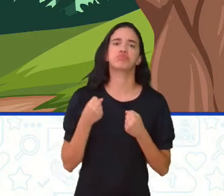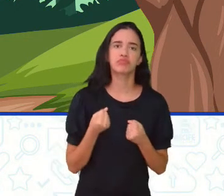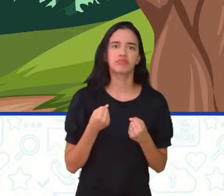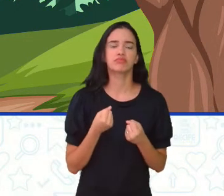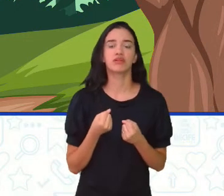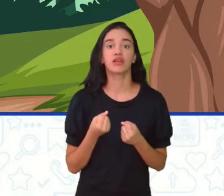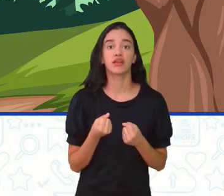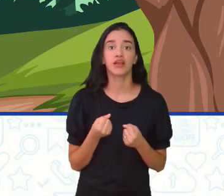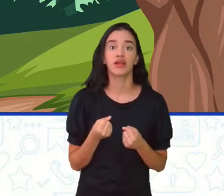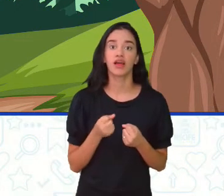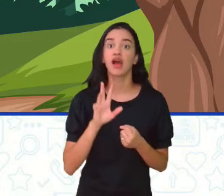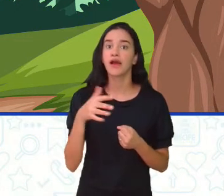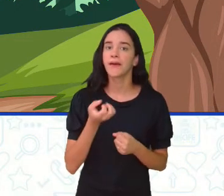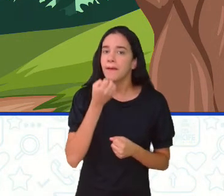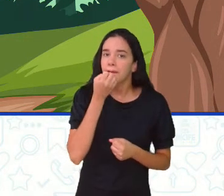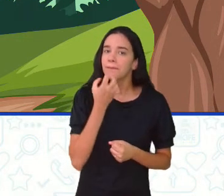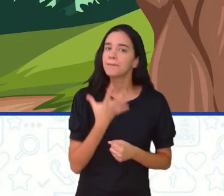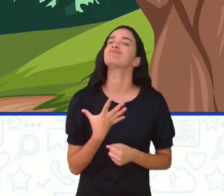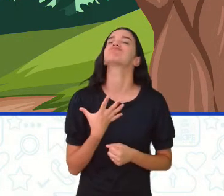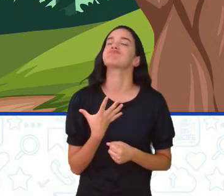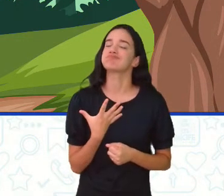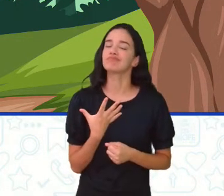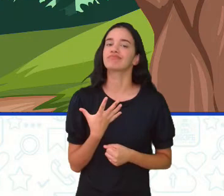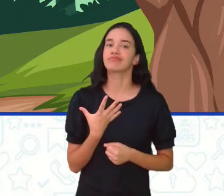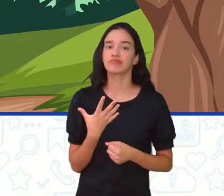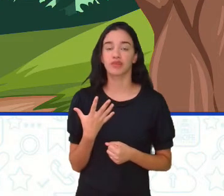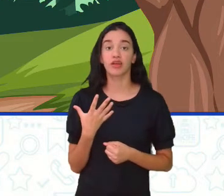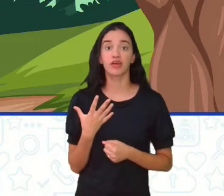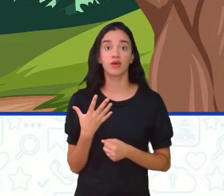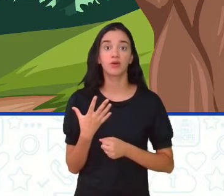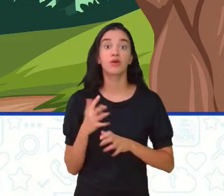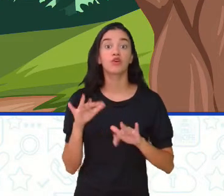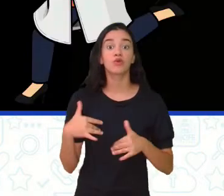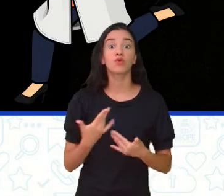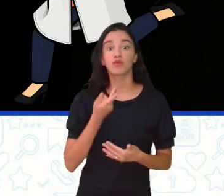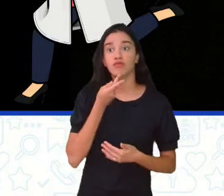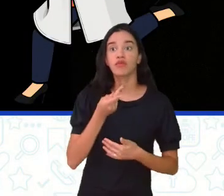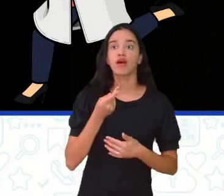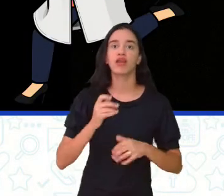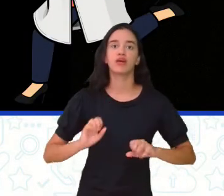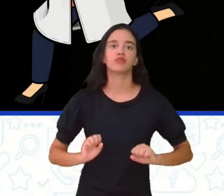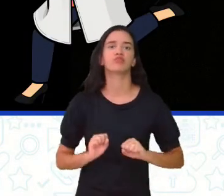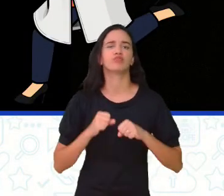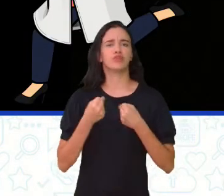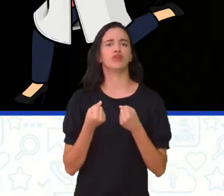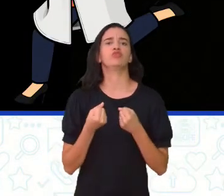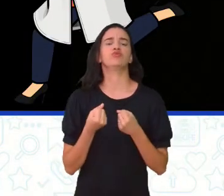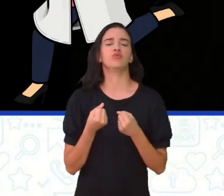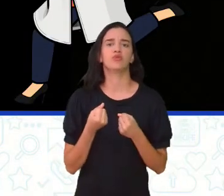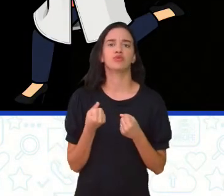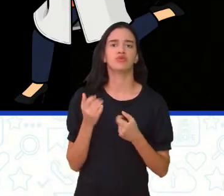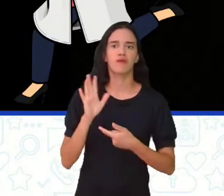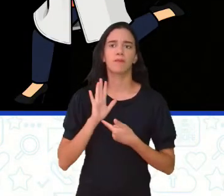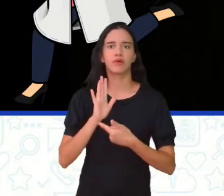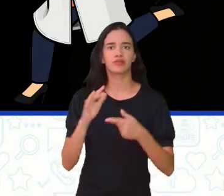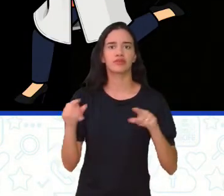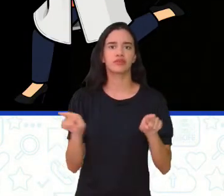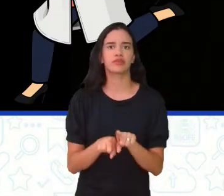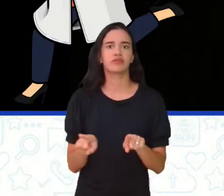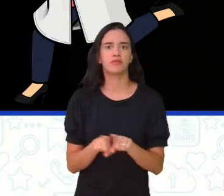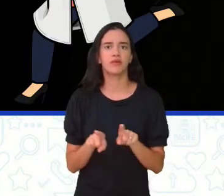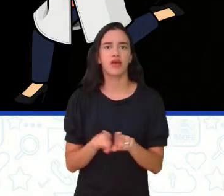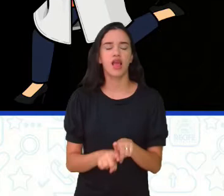né, ele está sendo muito grande. E quando a gente fala em esforço, a gente vai mostrar também que na hora que a gente está aí